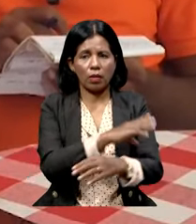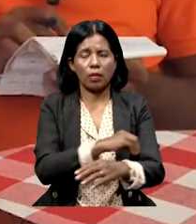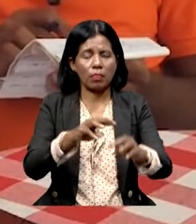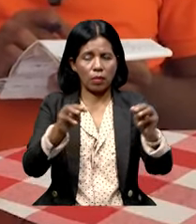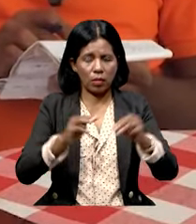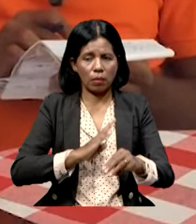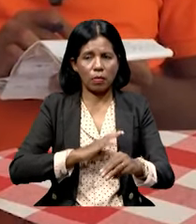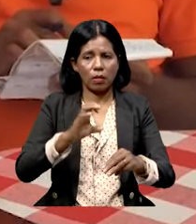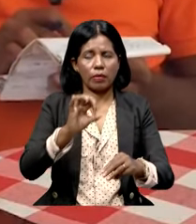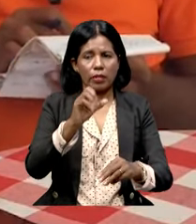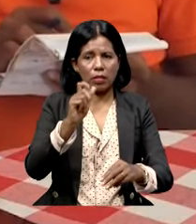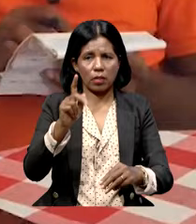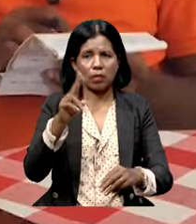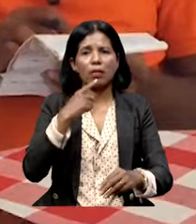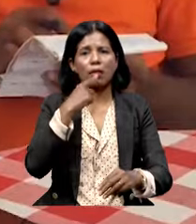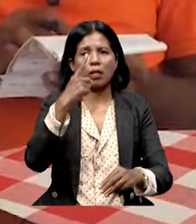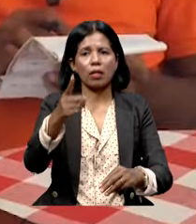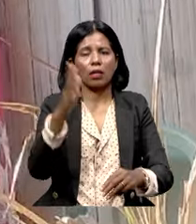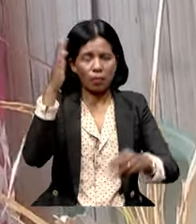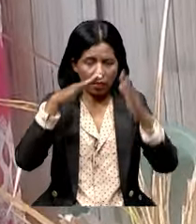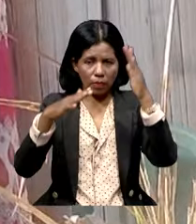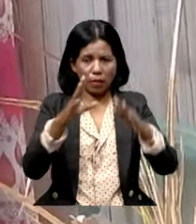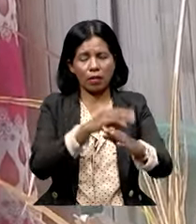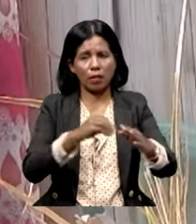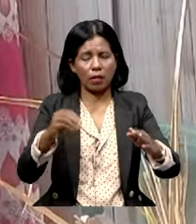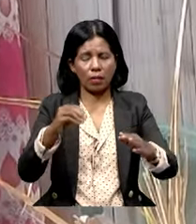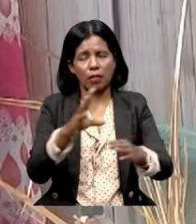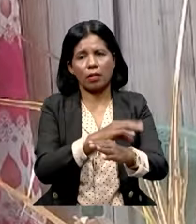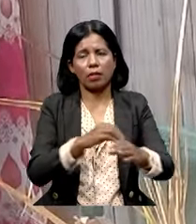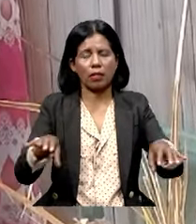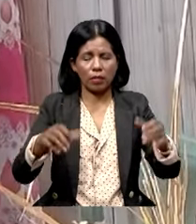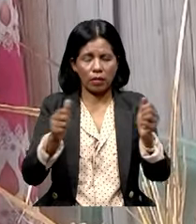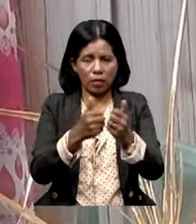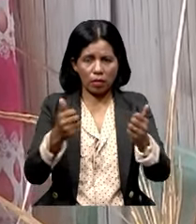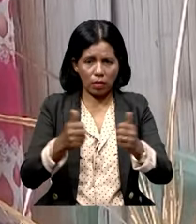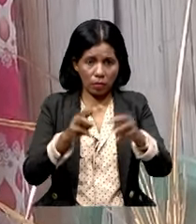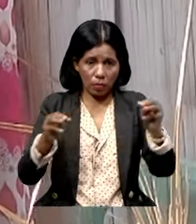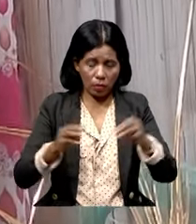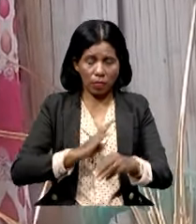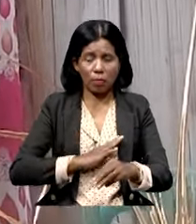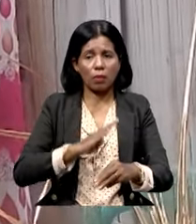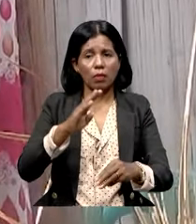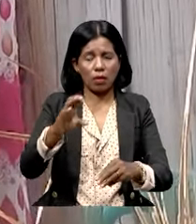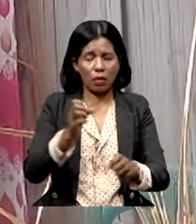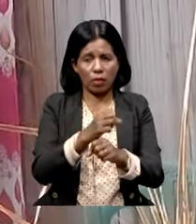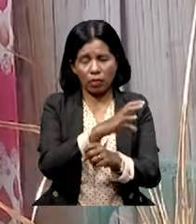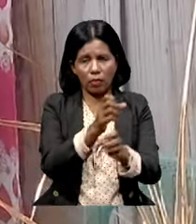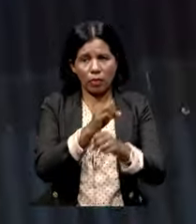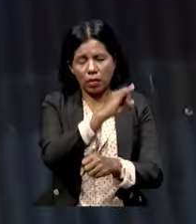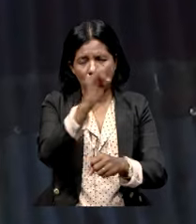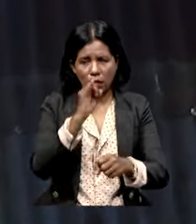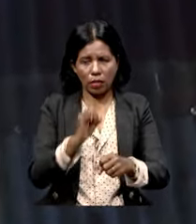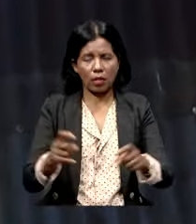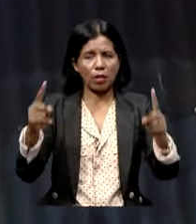Francisco Viana Freitas, informa. O acontecimento refere Serviço Autoridade de Proteção Civil Município Baucau, a uma verificação e identificação